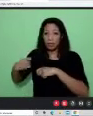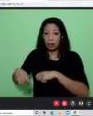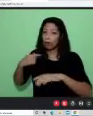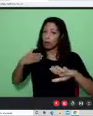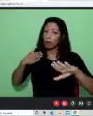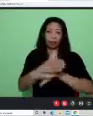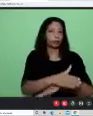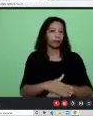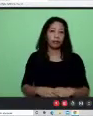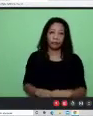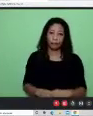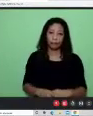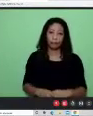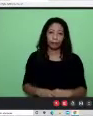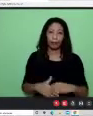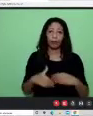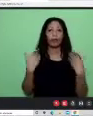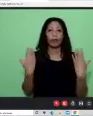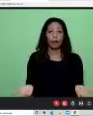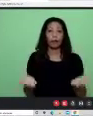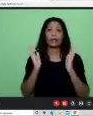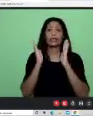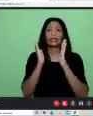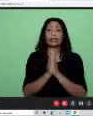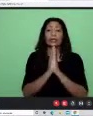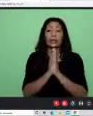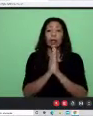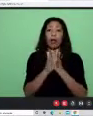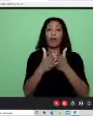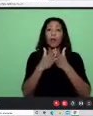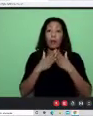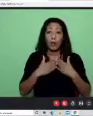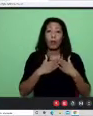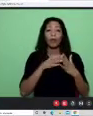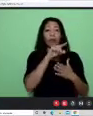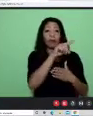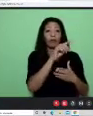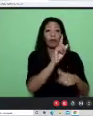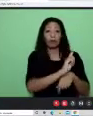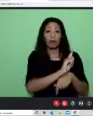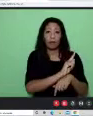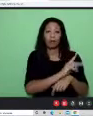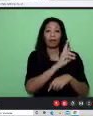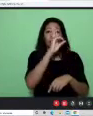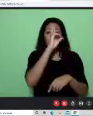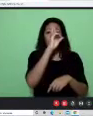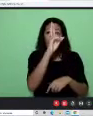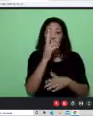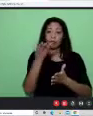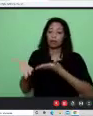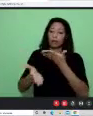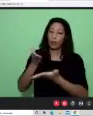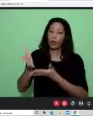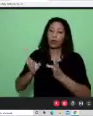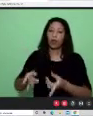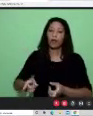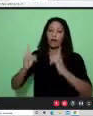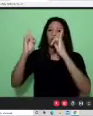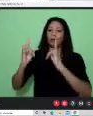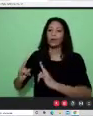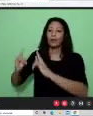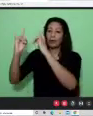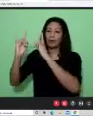Então aqui a gente clama que ele tome conta dos seus prédios. A gente não pode